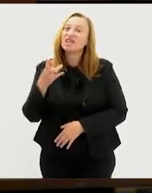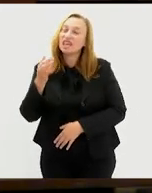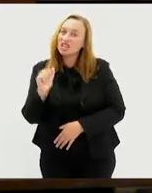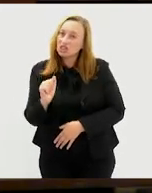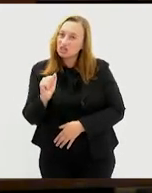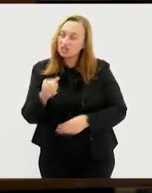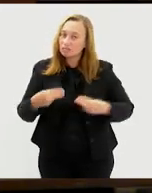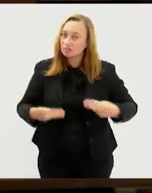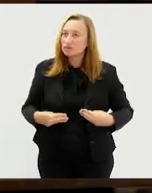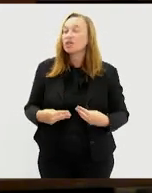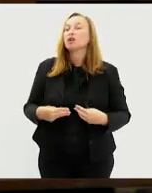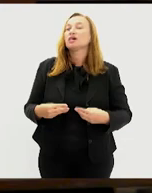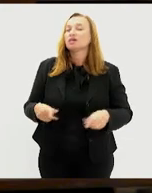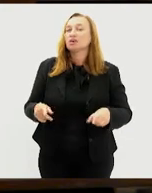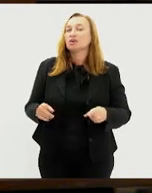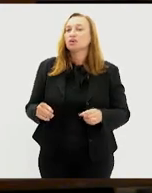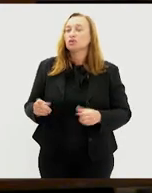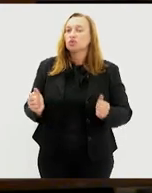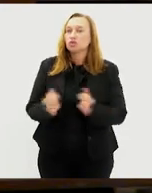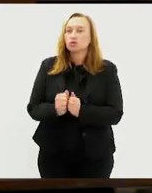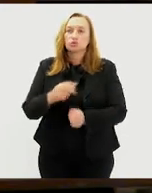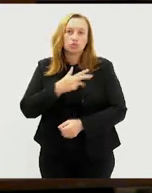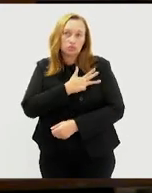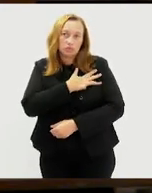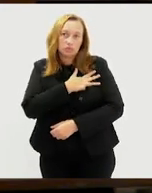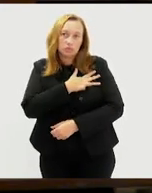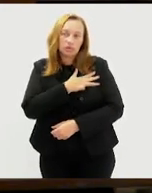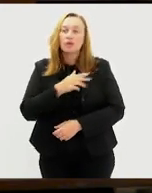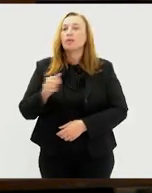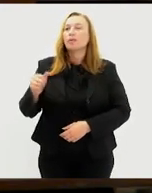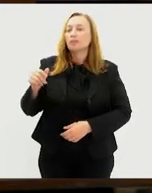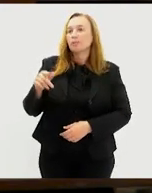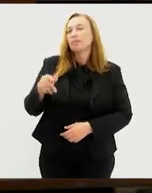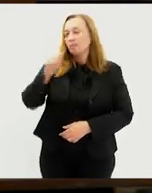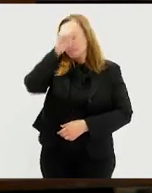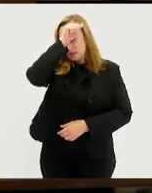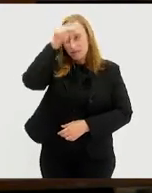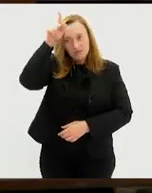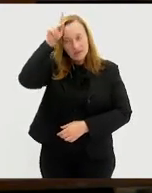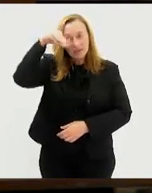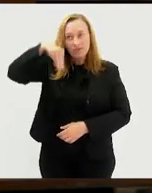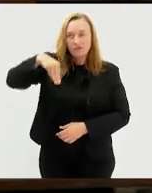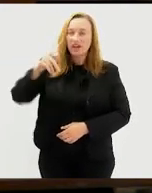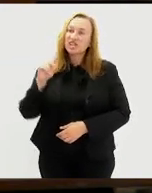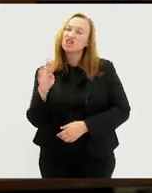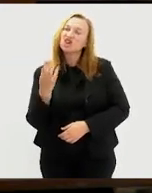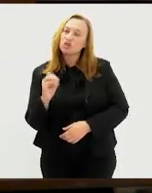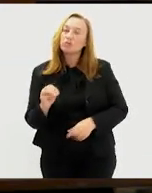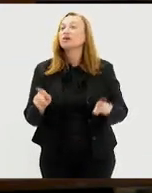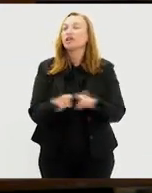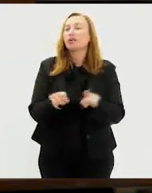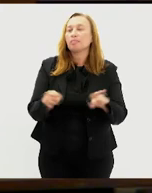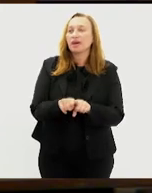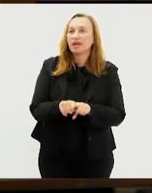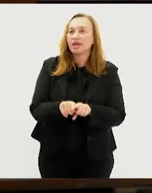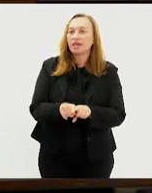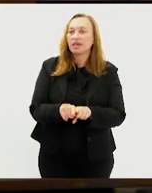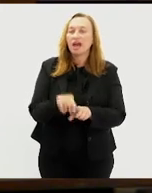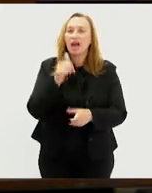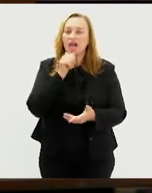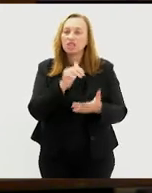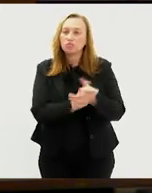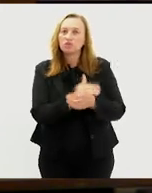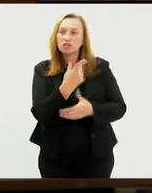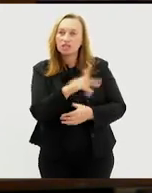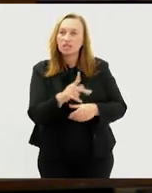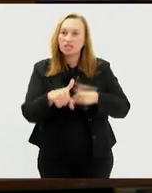corrupção ali anda lado a lado Prefeito Vaguinho Lula a esposa dele um antro um mar de corrupção